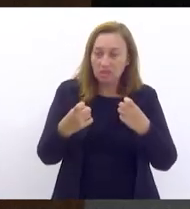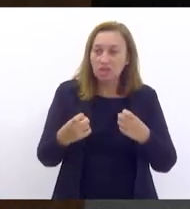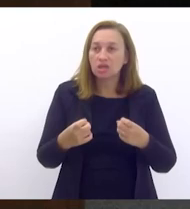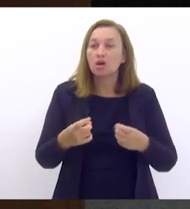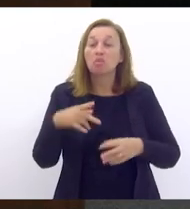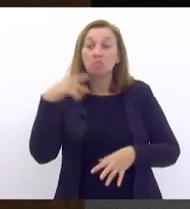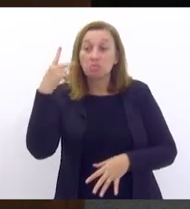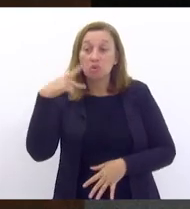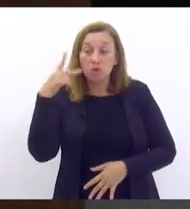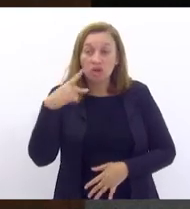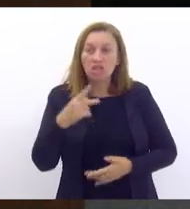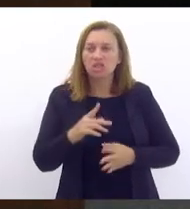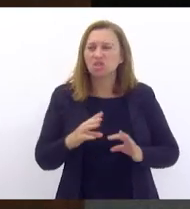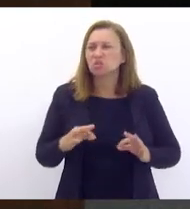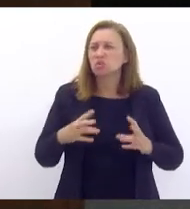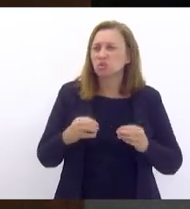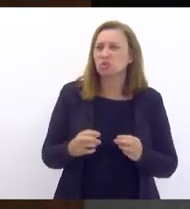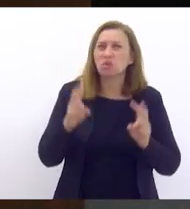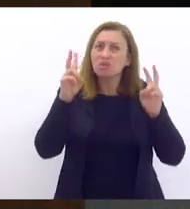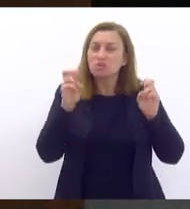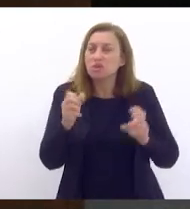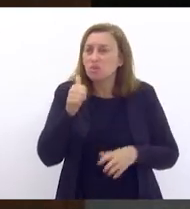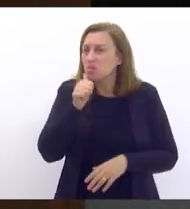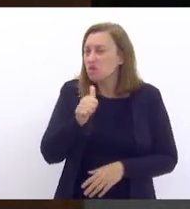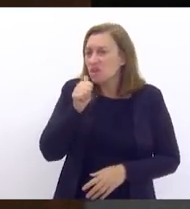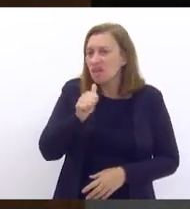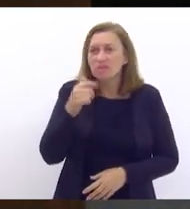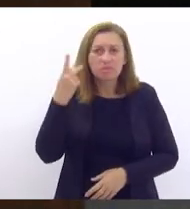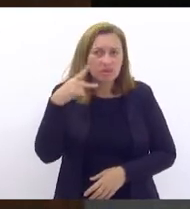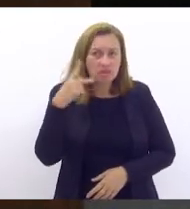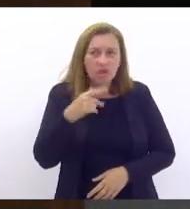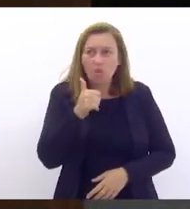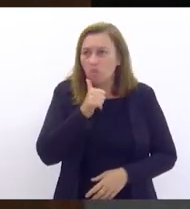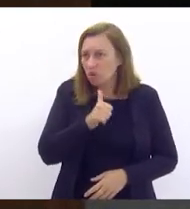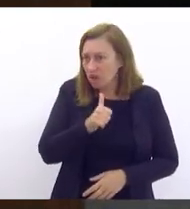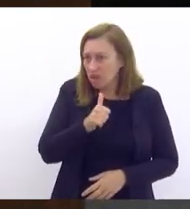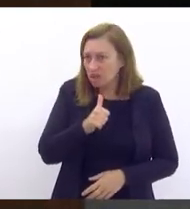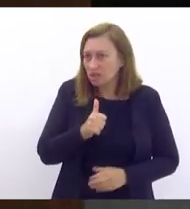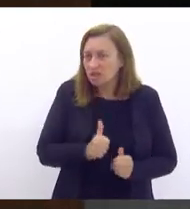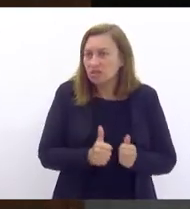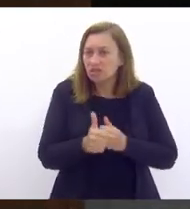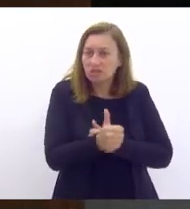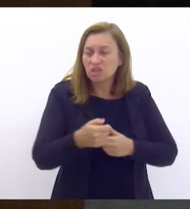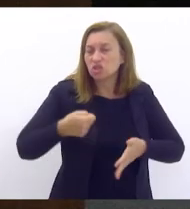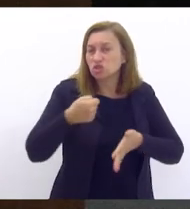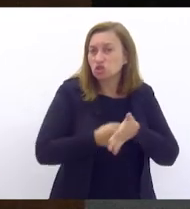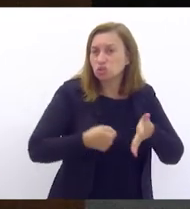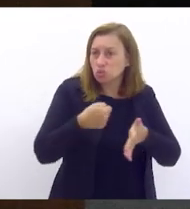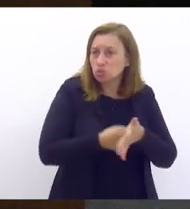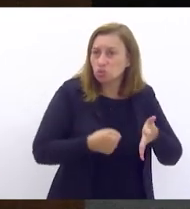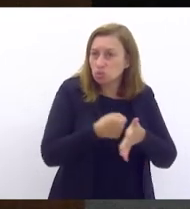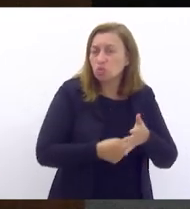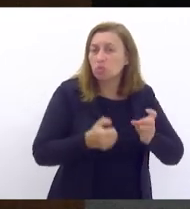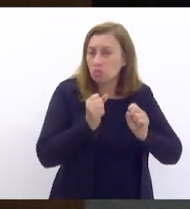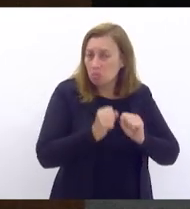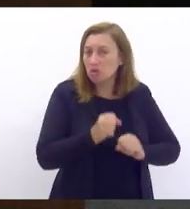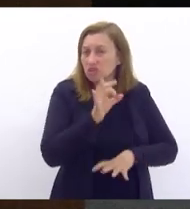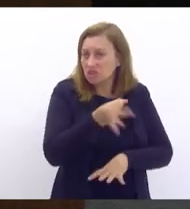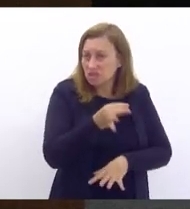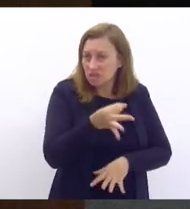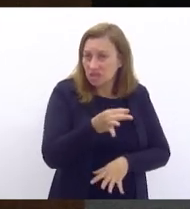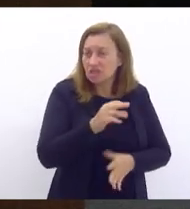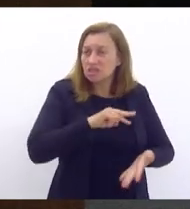de toda a situação onde mulheres parlamentares ou mulheres que estão à frente de lutas que possam, de